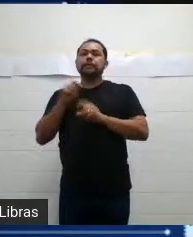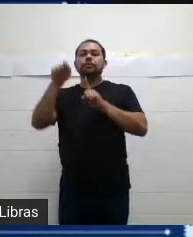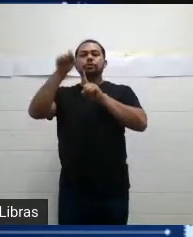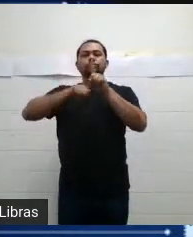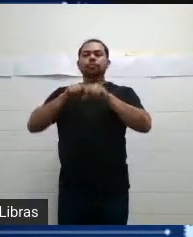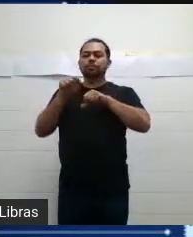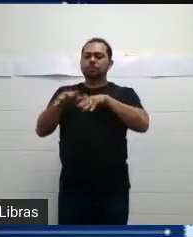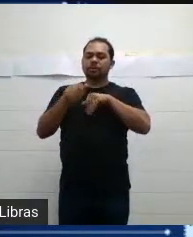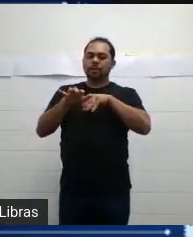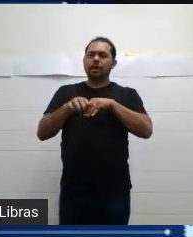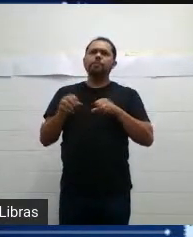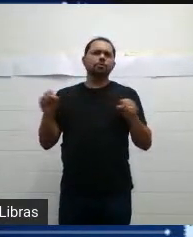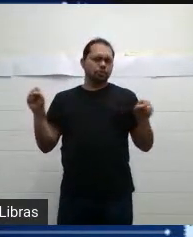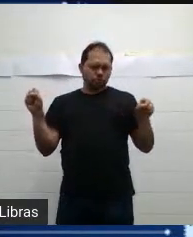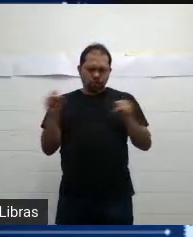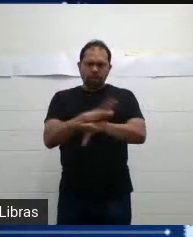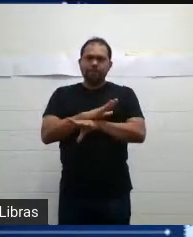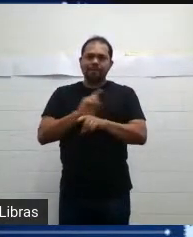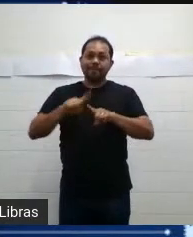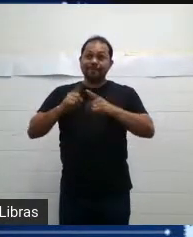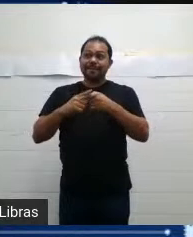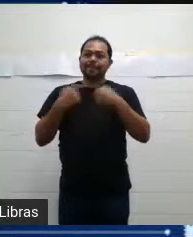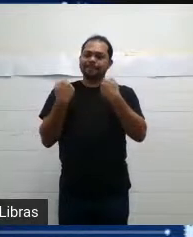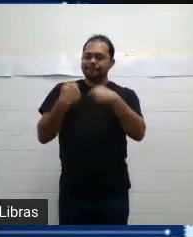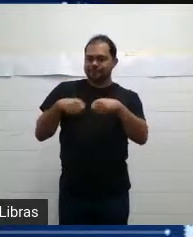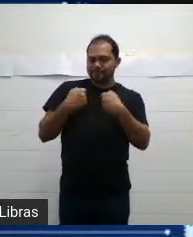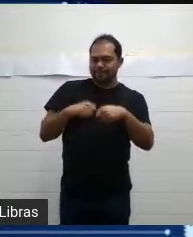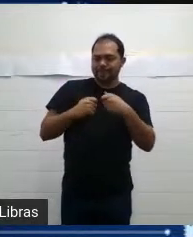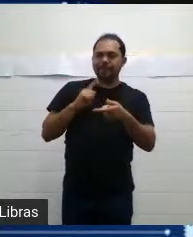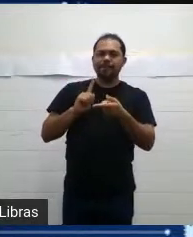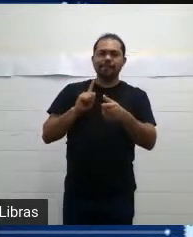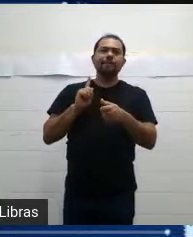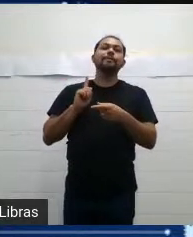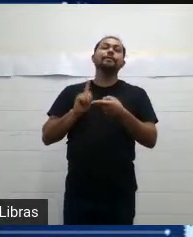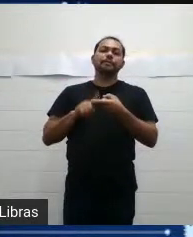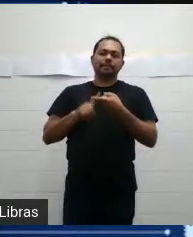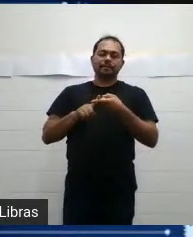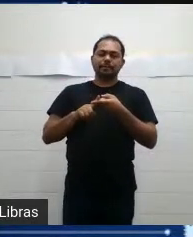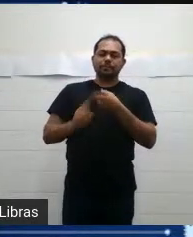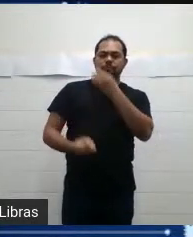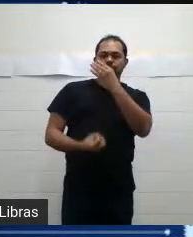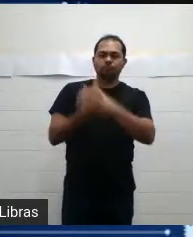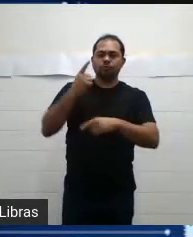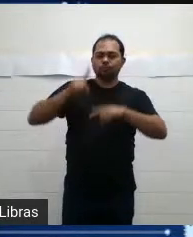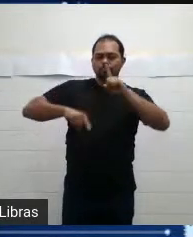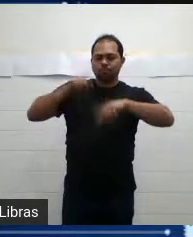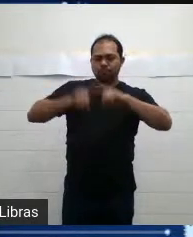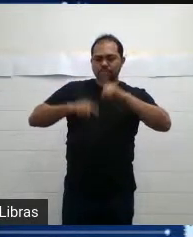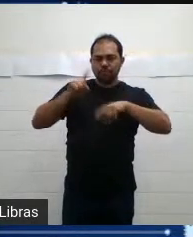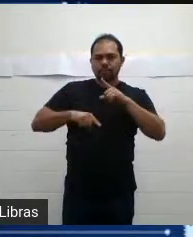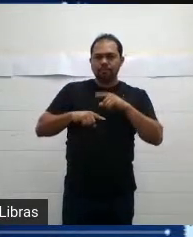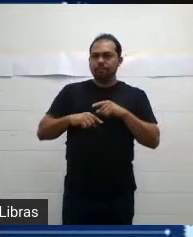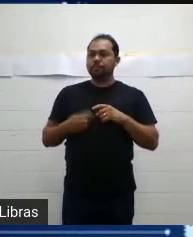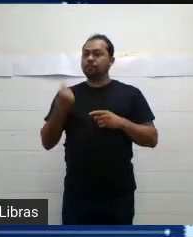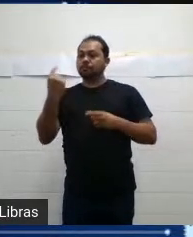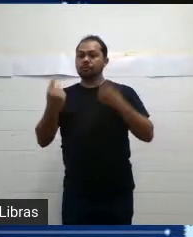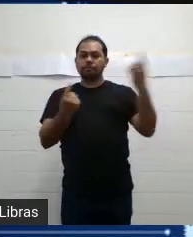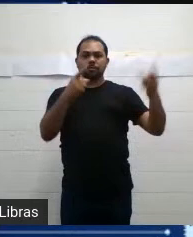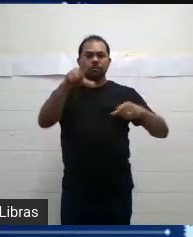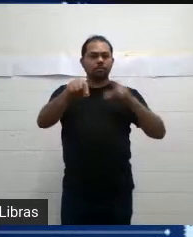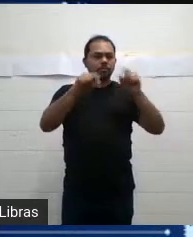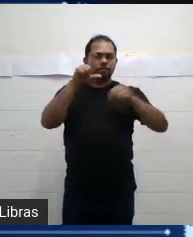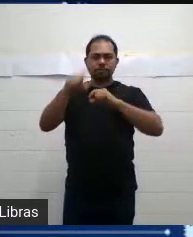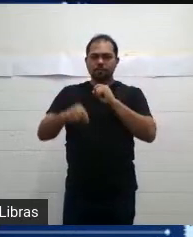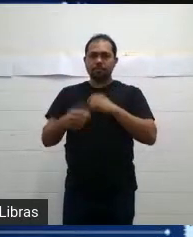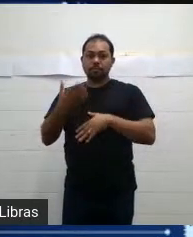gente tem que construir um produto. E aí, cada um faz a escolha do produto que vai elaborar, né? No meu